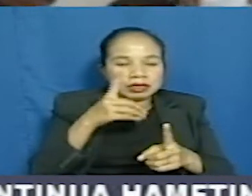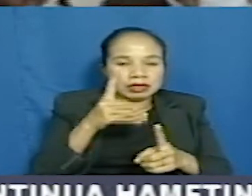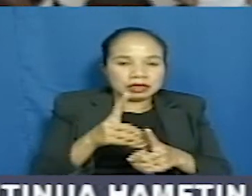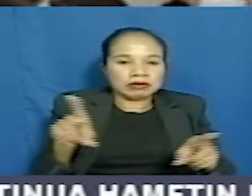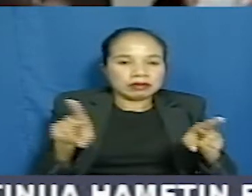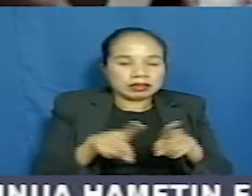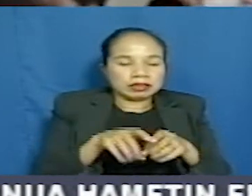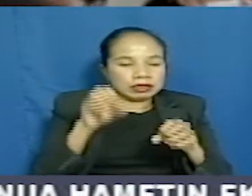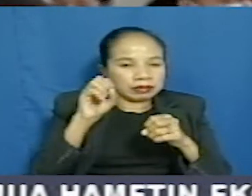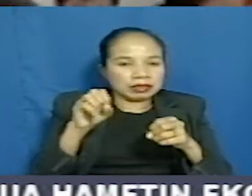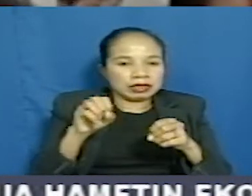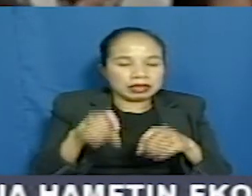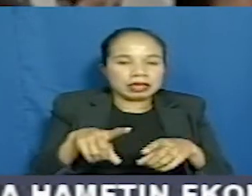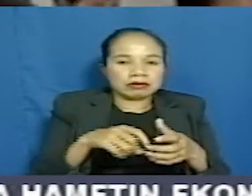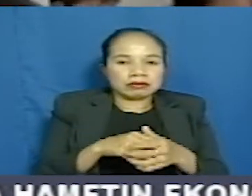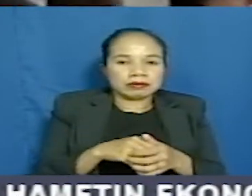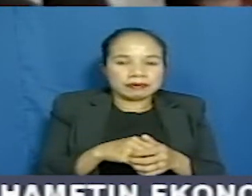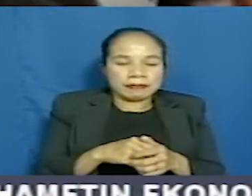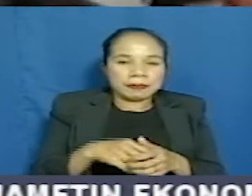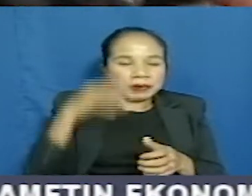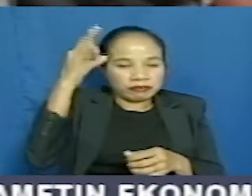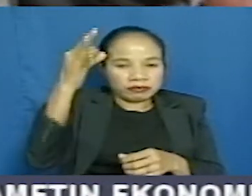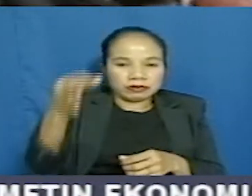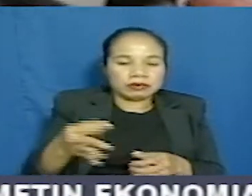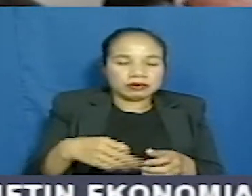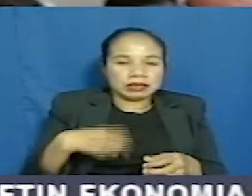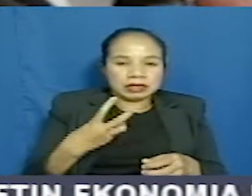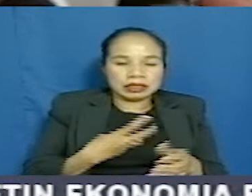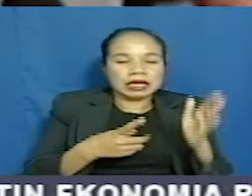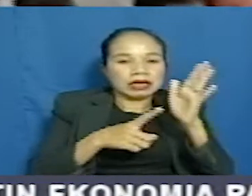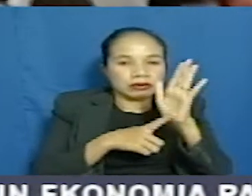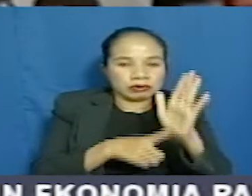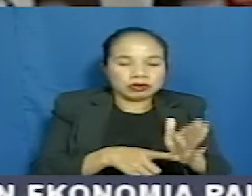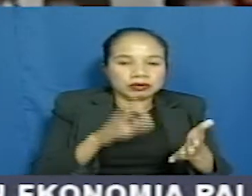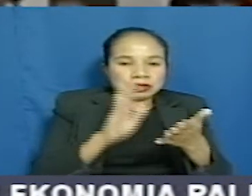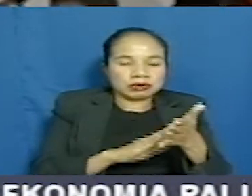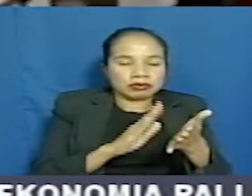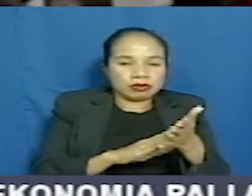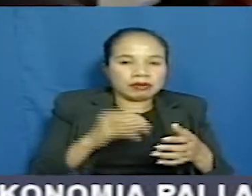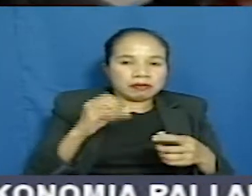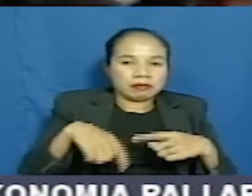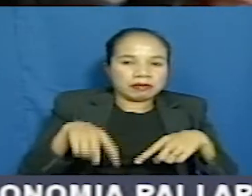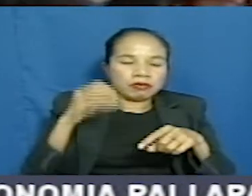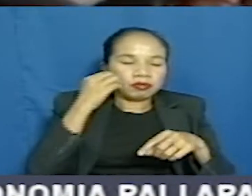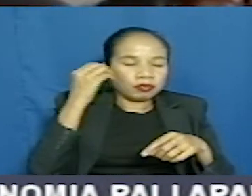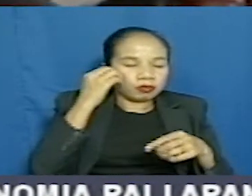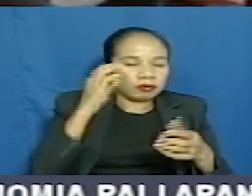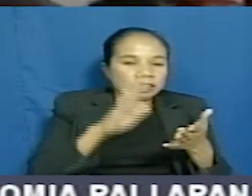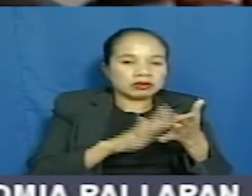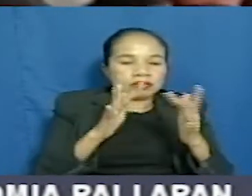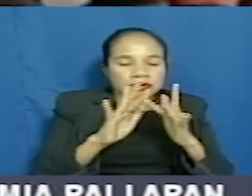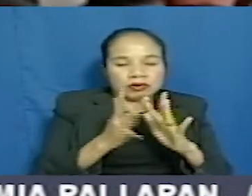mas lá, bele lá, consigna recurso, ba, mairua. Se ita aplica, de, buati, de escola, ba, uma, escola online, hau, hanoin,